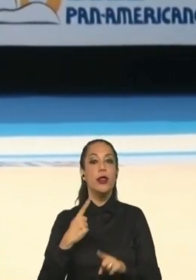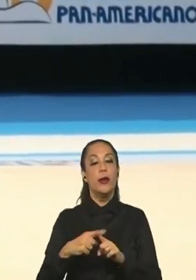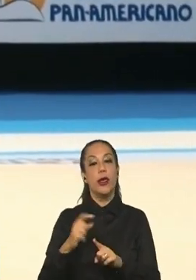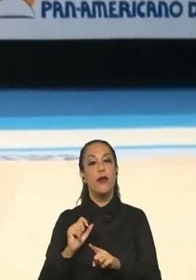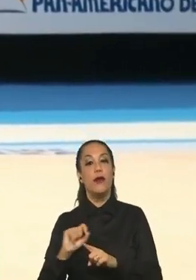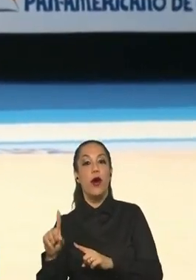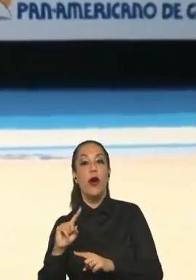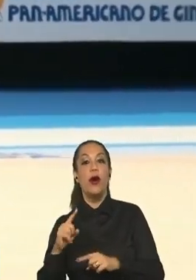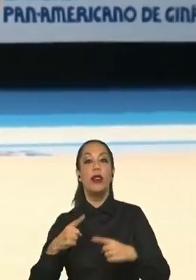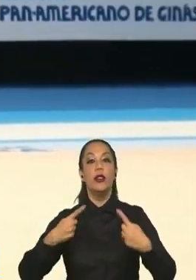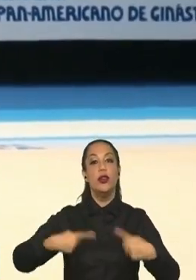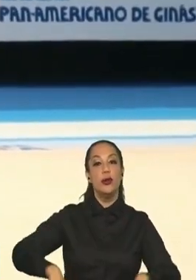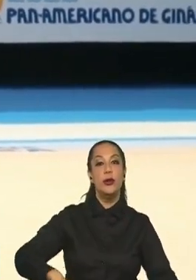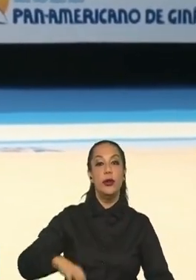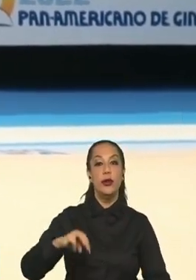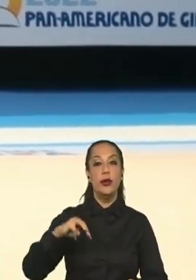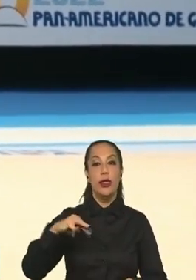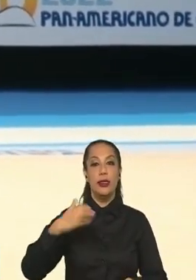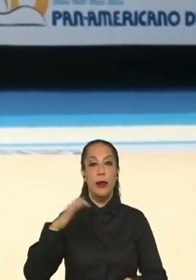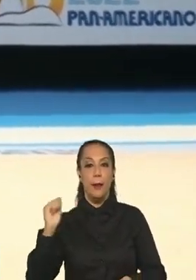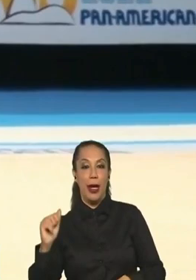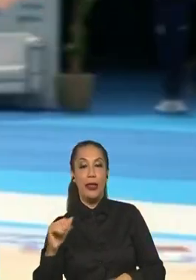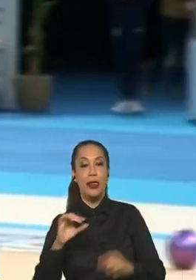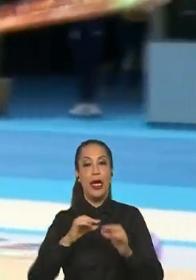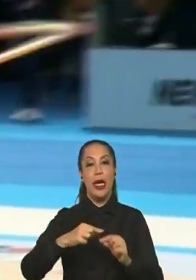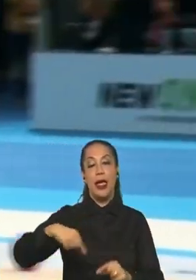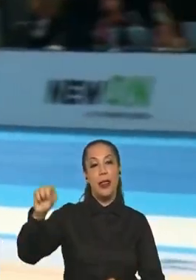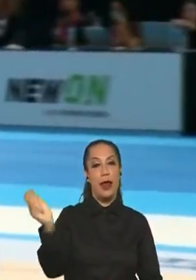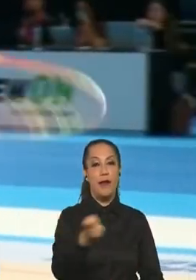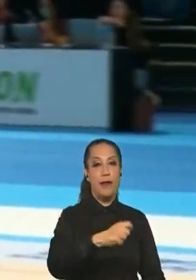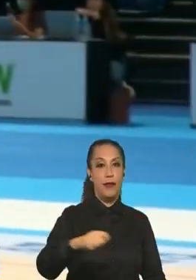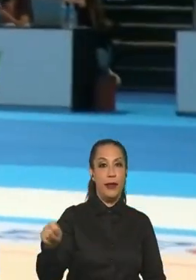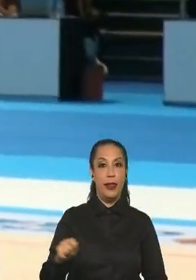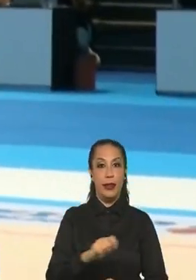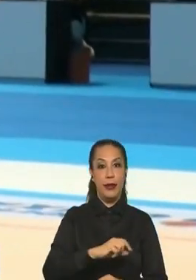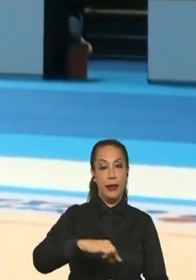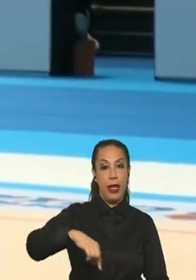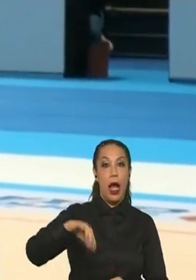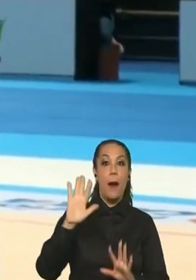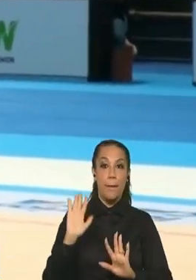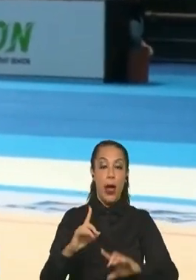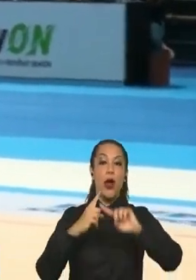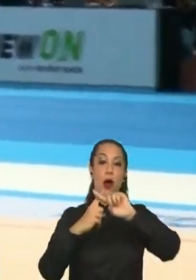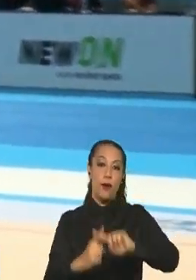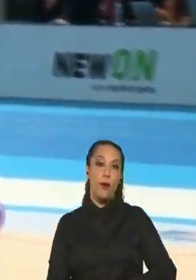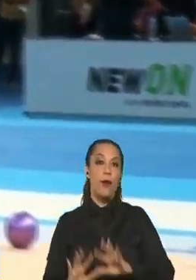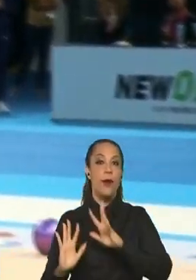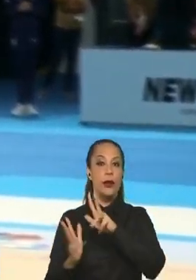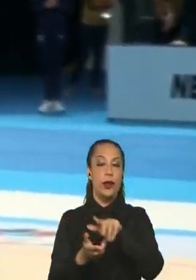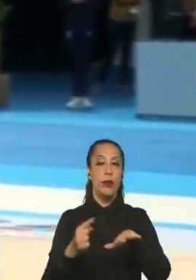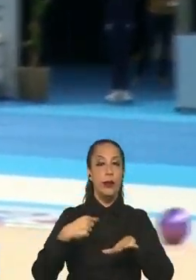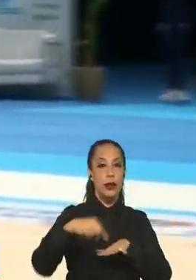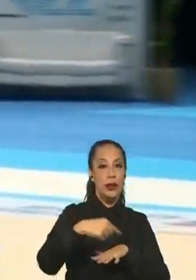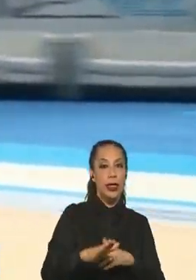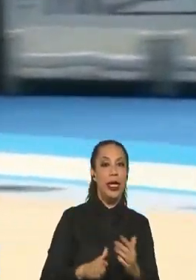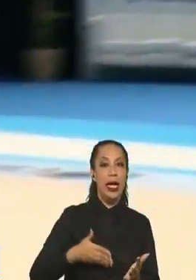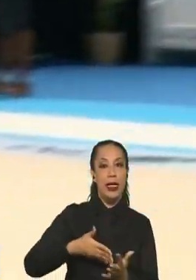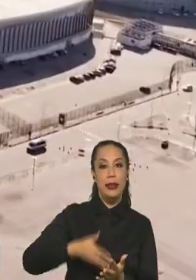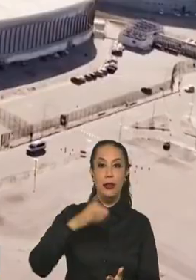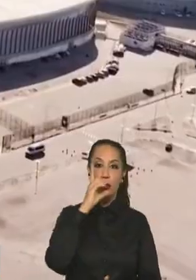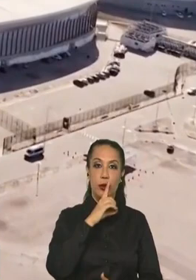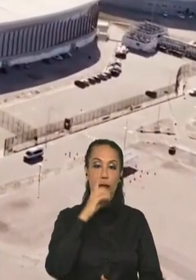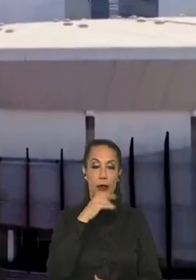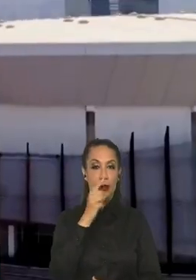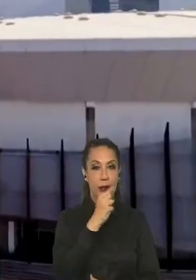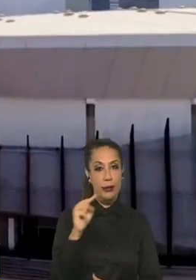de fora das disputas nas massas e na fita. O torneio vale vagas no Mundial da Modalidade e vai até este domingo.